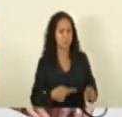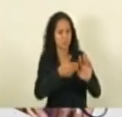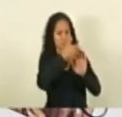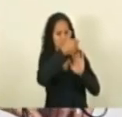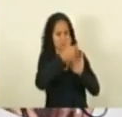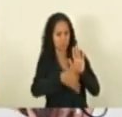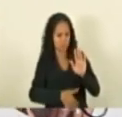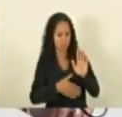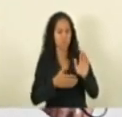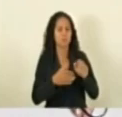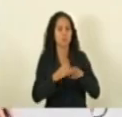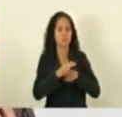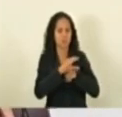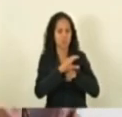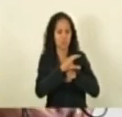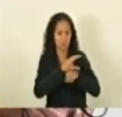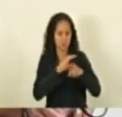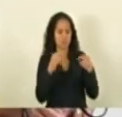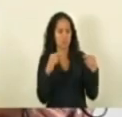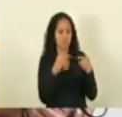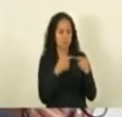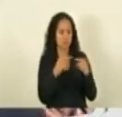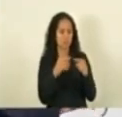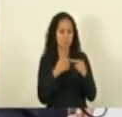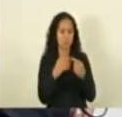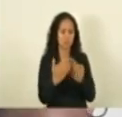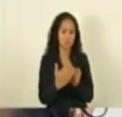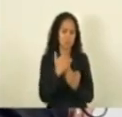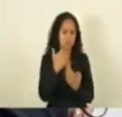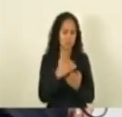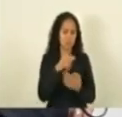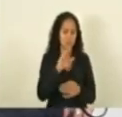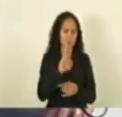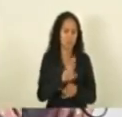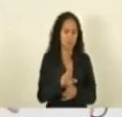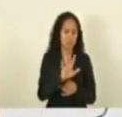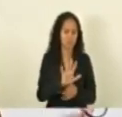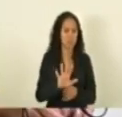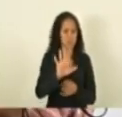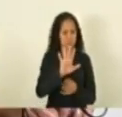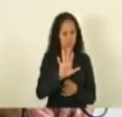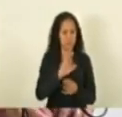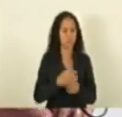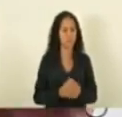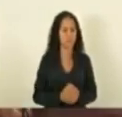Justiça, dá pela constitucionalidade da mesma, seguindo a orientação da Procuradoria,